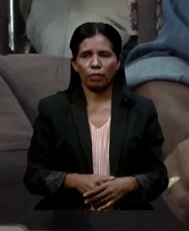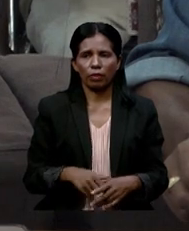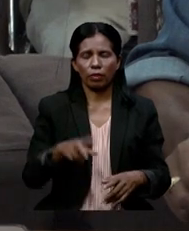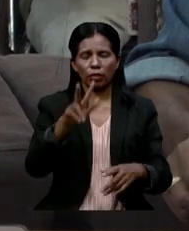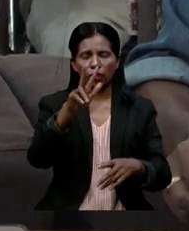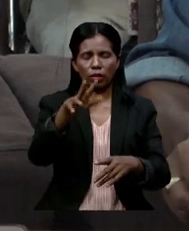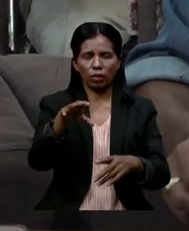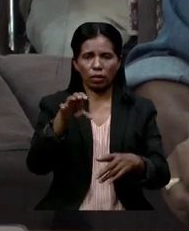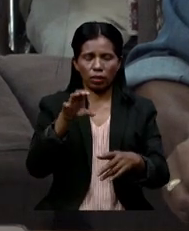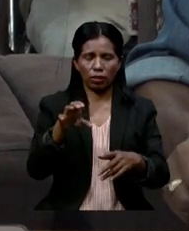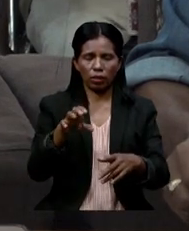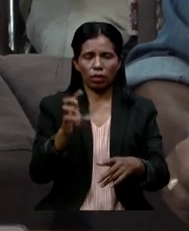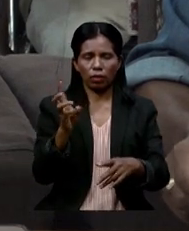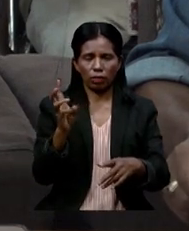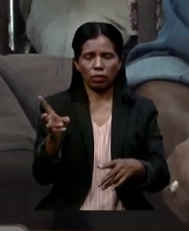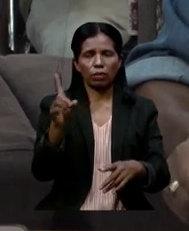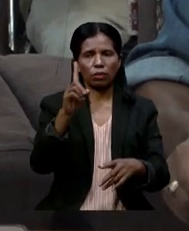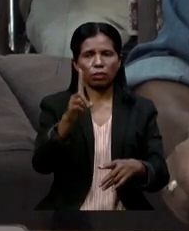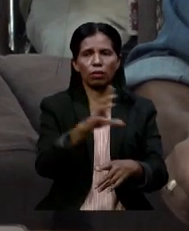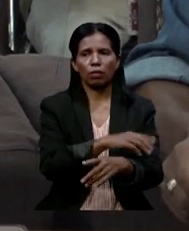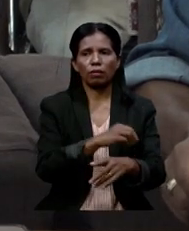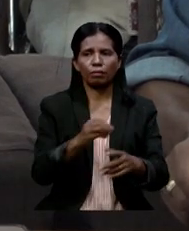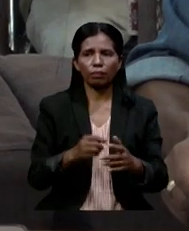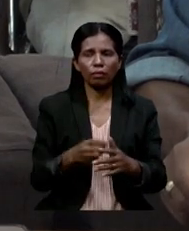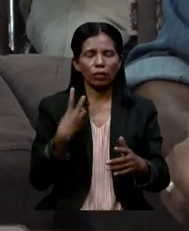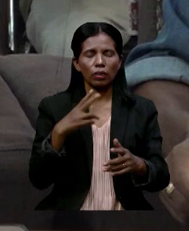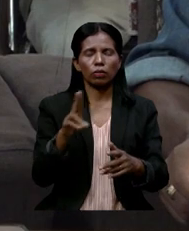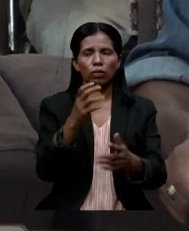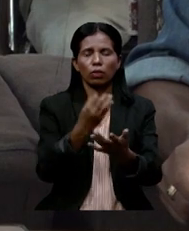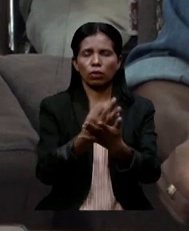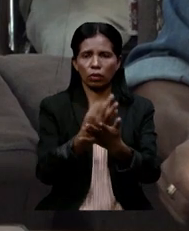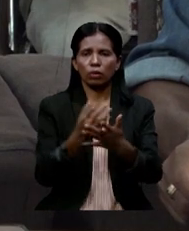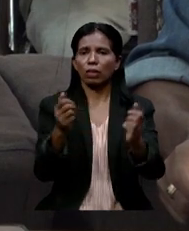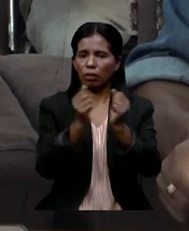362 vezes 121 pessoas, ita gasta ona total